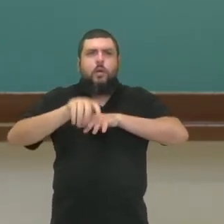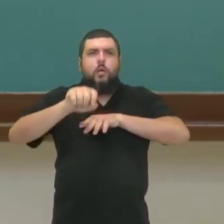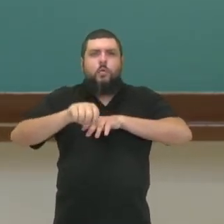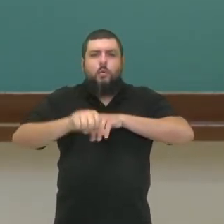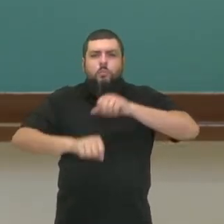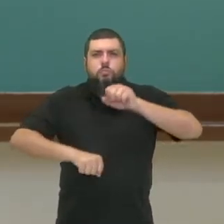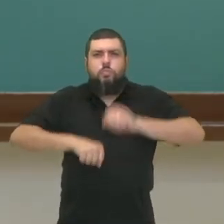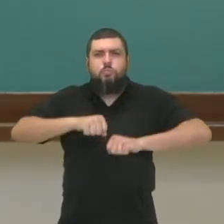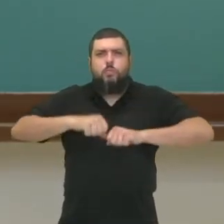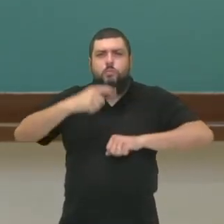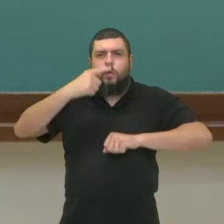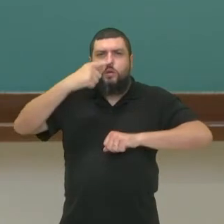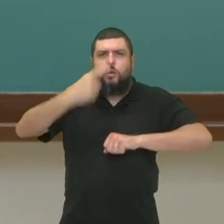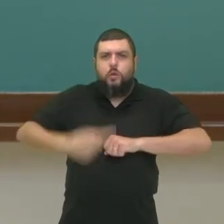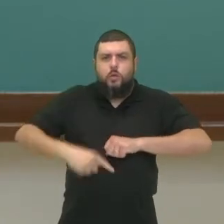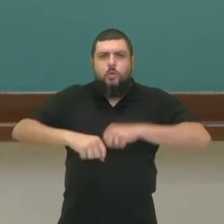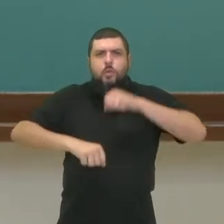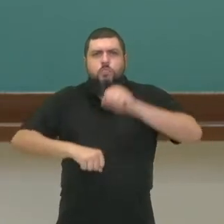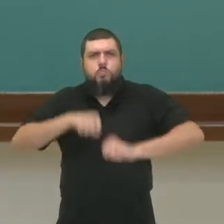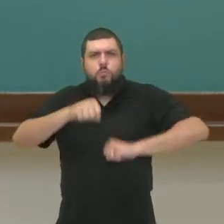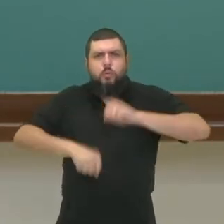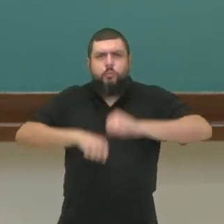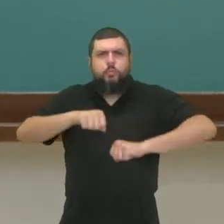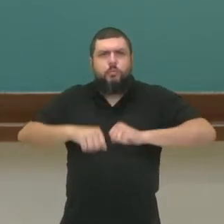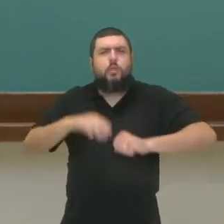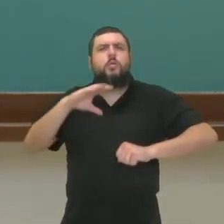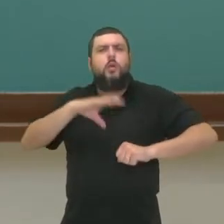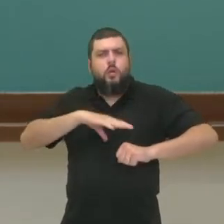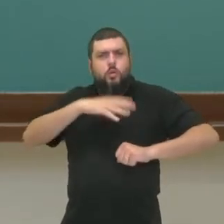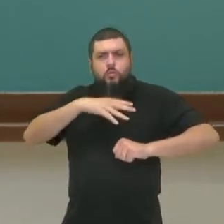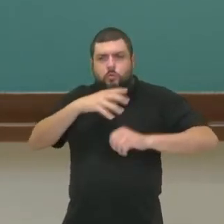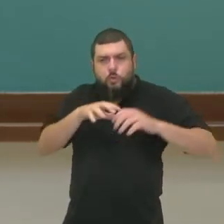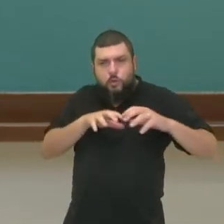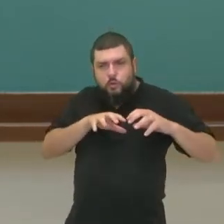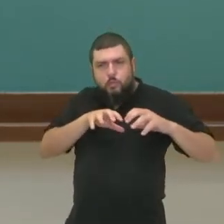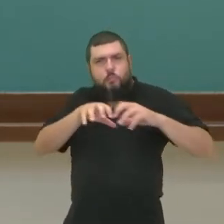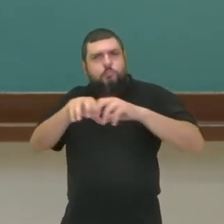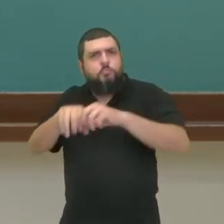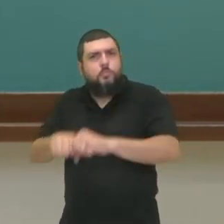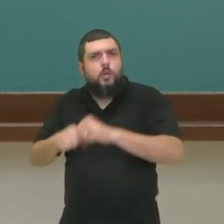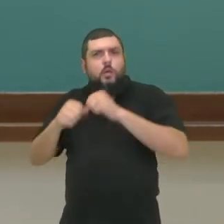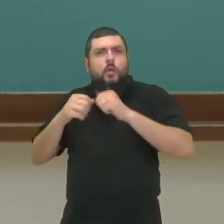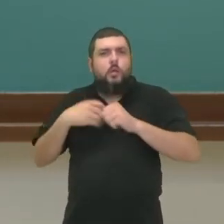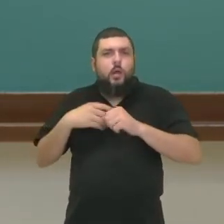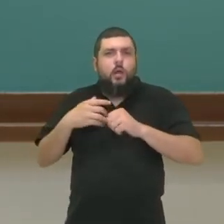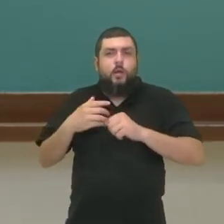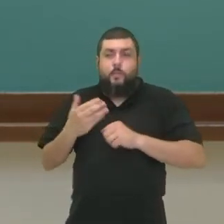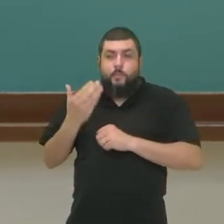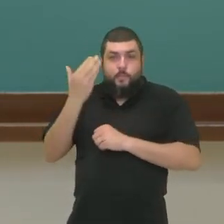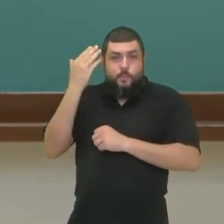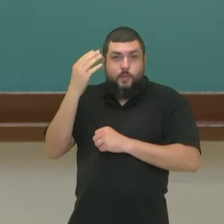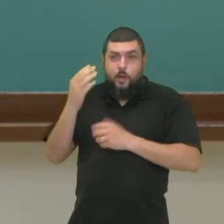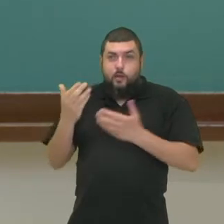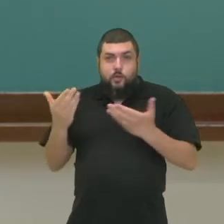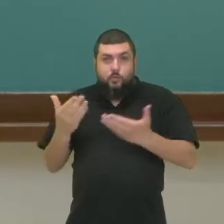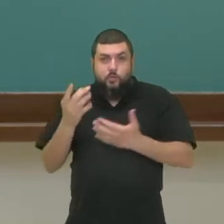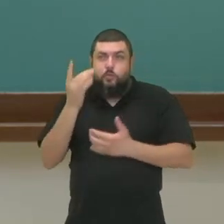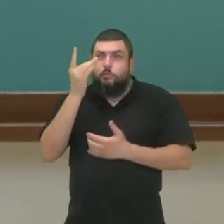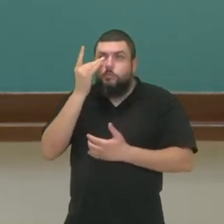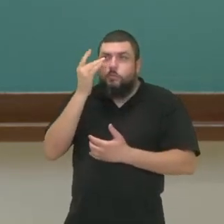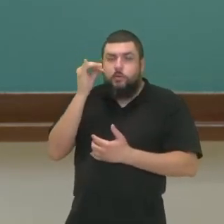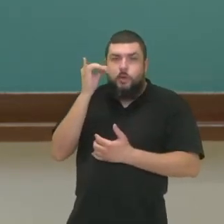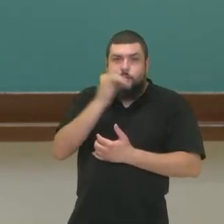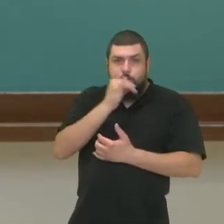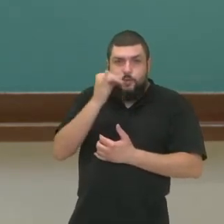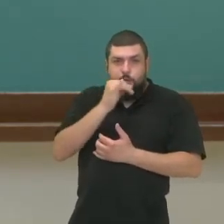teve coragem de invadir a Itália, o que seria hoje o território do país chamado Itália, que era Roma. E por